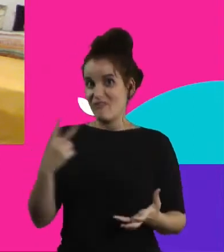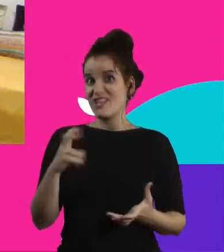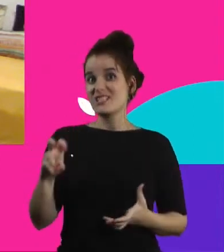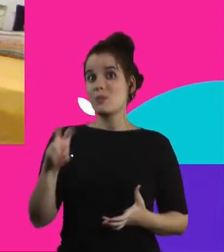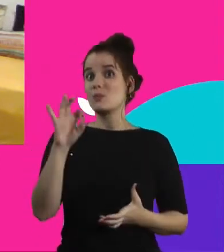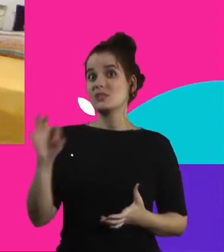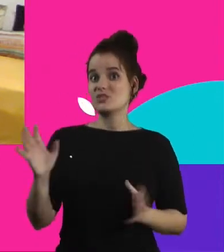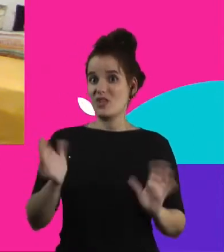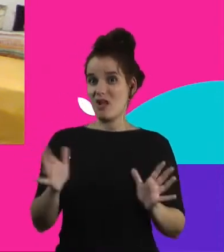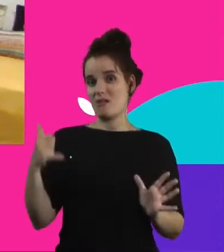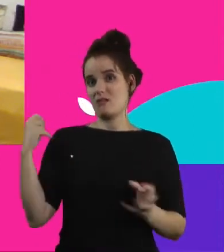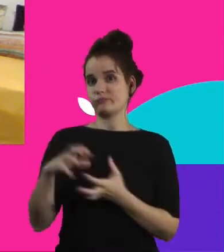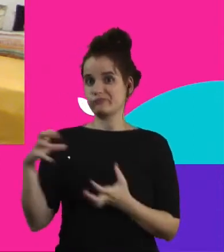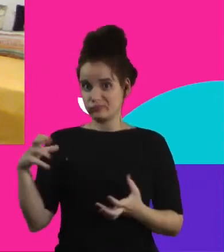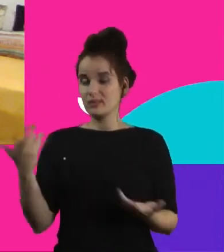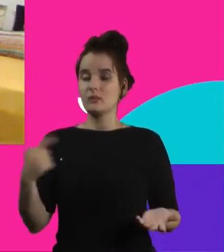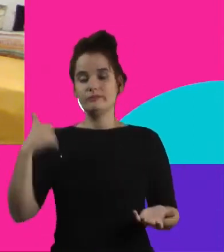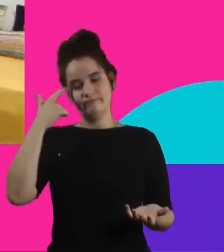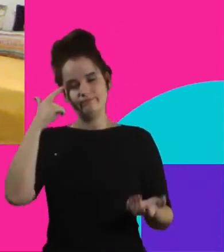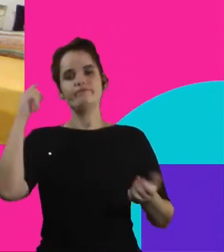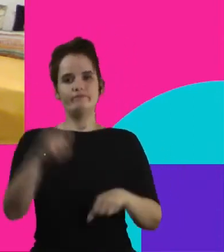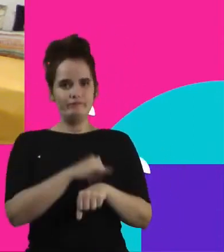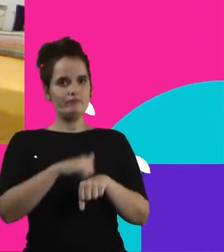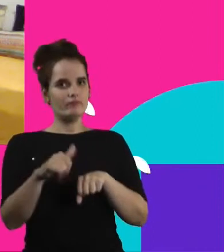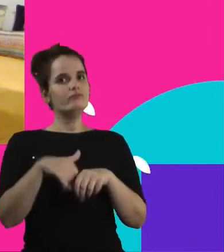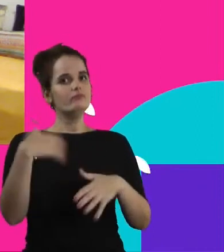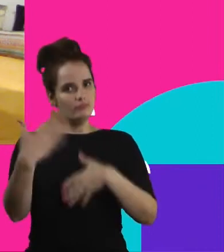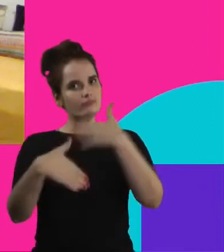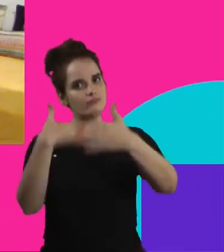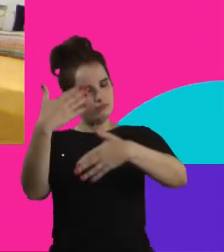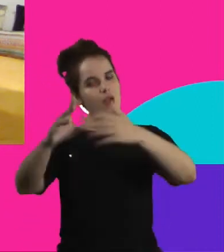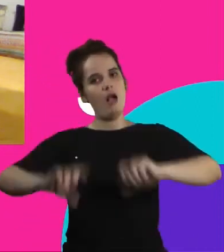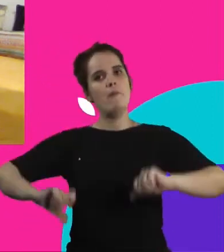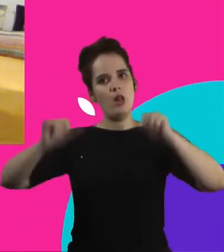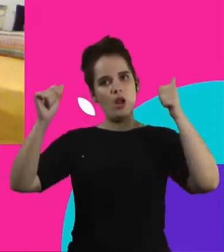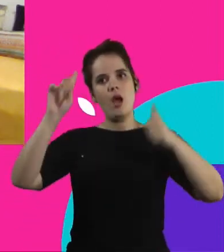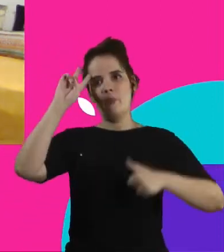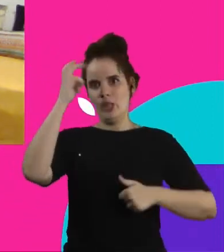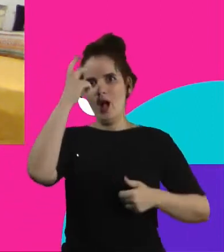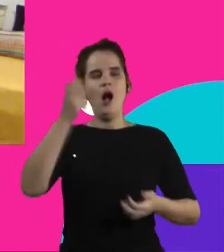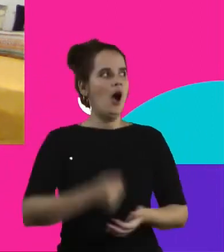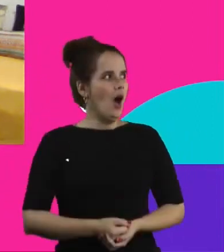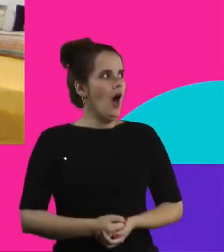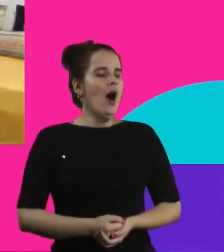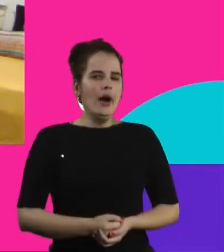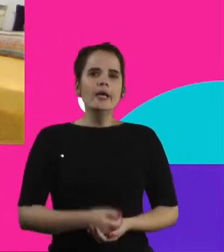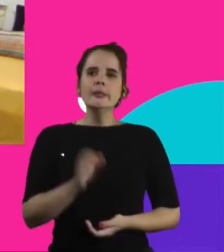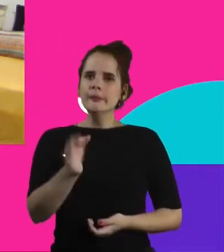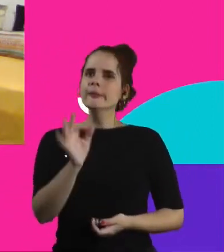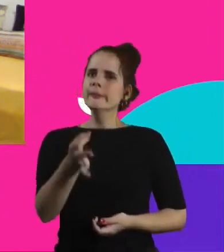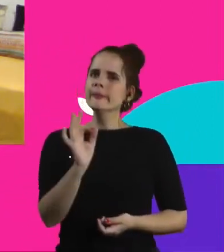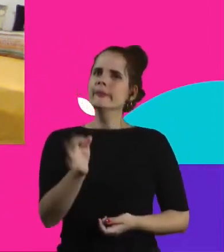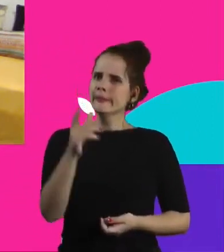casa, né? Então, assim, a gente começa aí a mudar um pouco essa mentalidade. Uau, muito interessante, Paulo. Obrigada